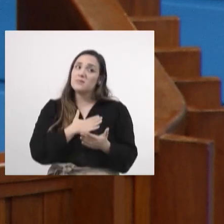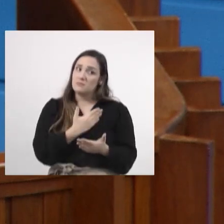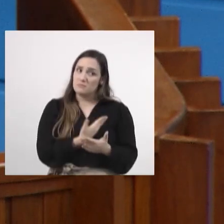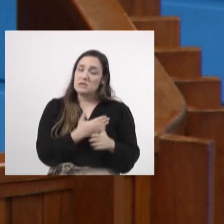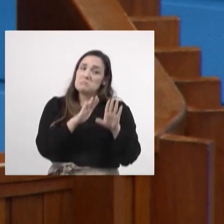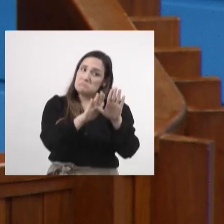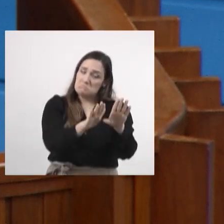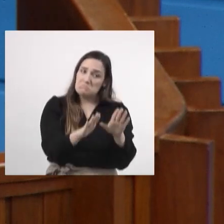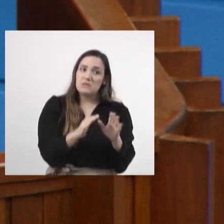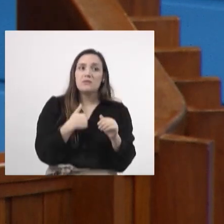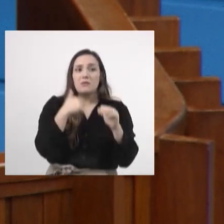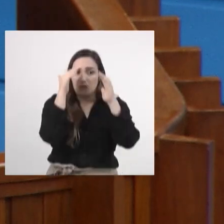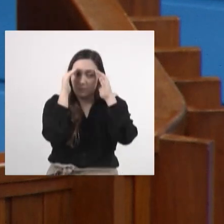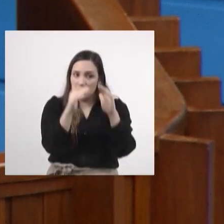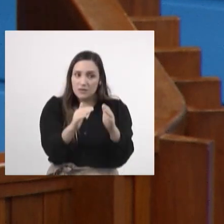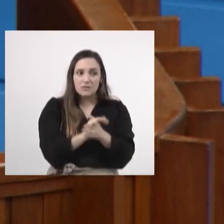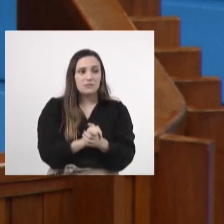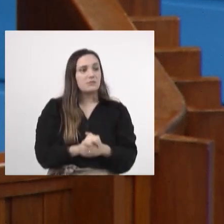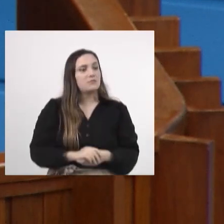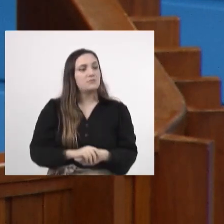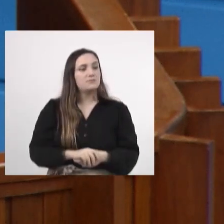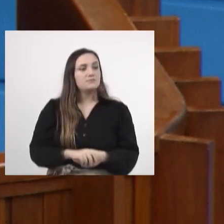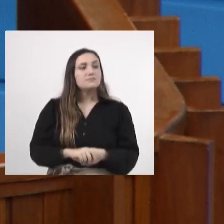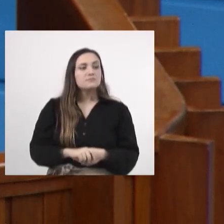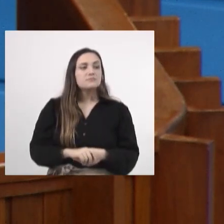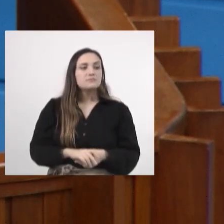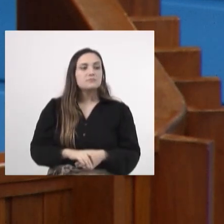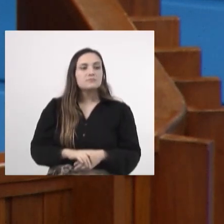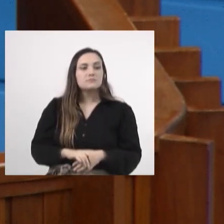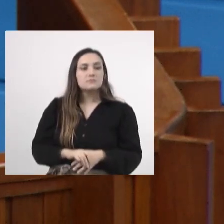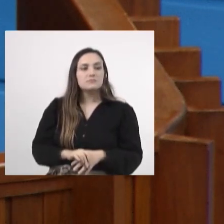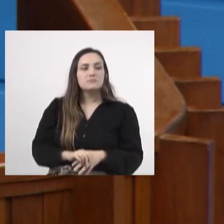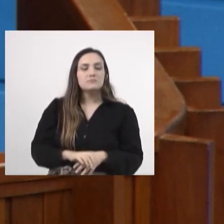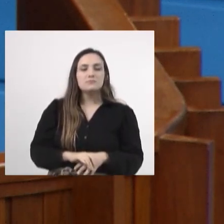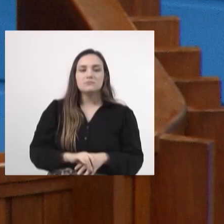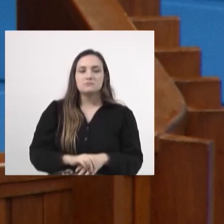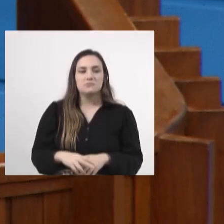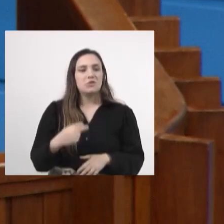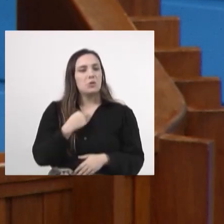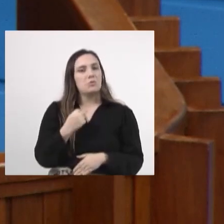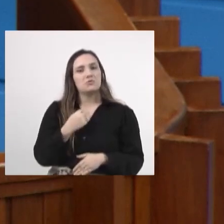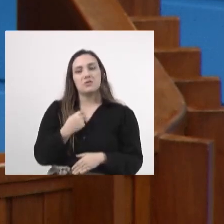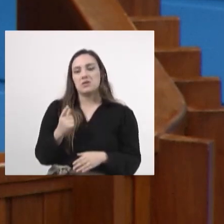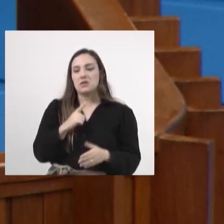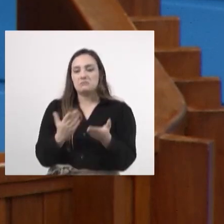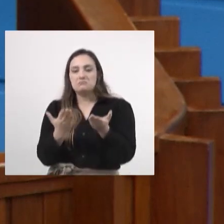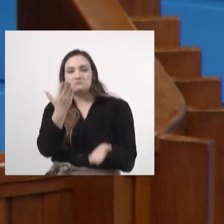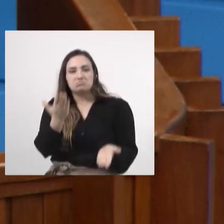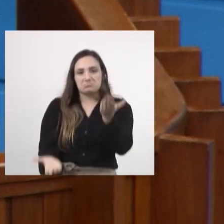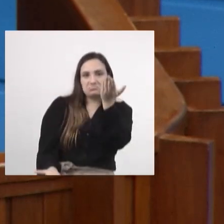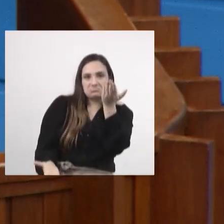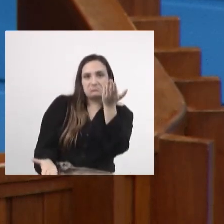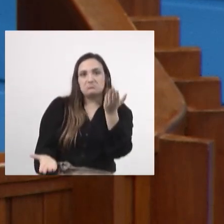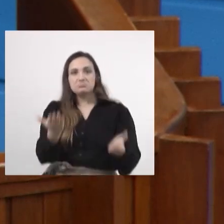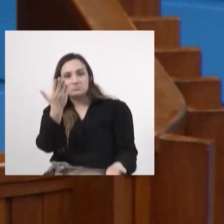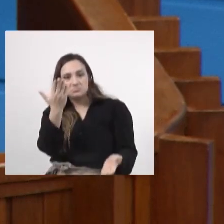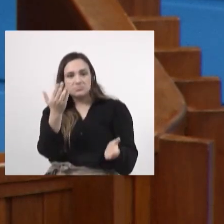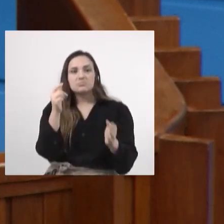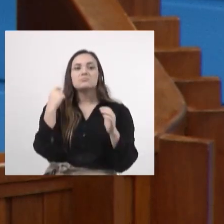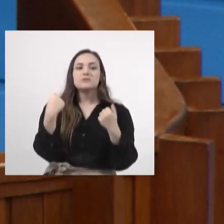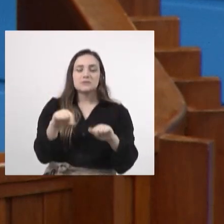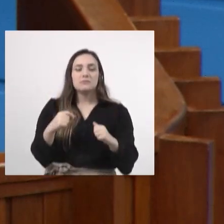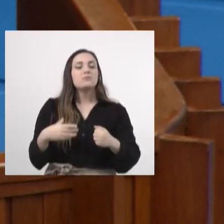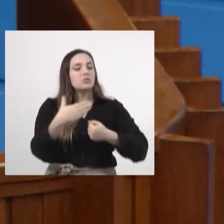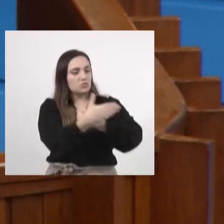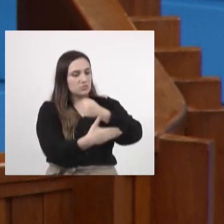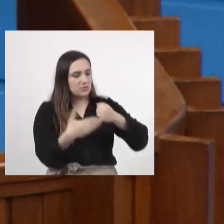certo? Porque nós não podemos ter um peso e duas medidas. Nós temos que defender o índio,